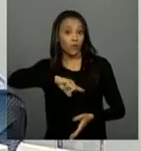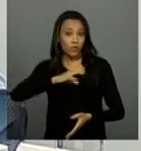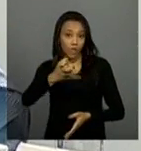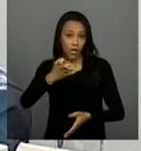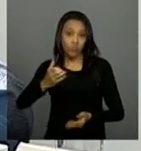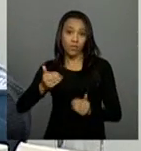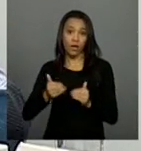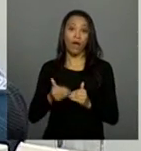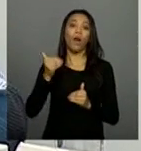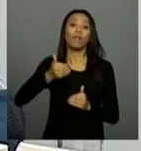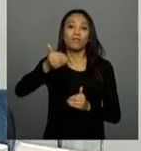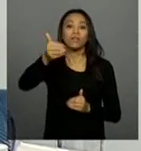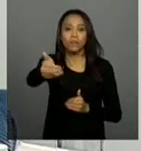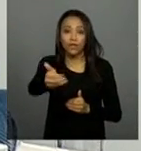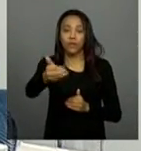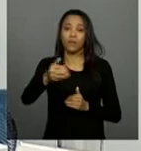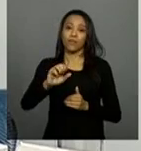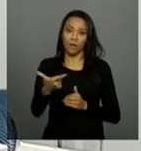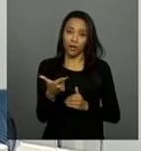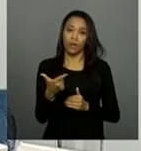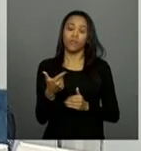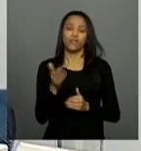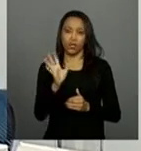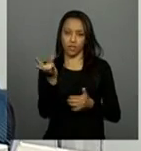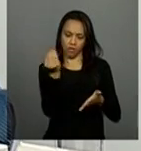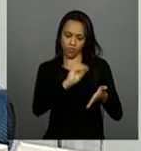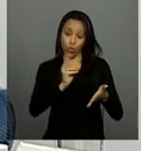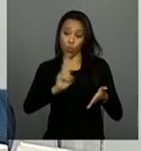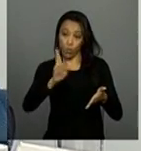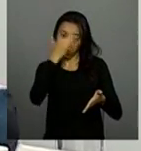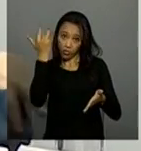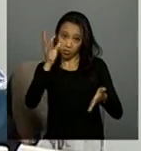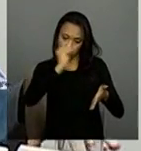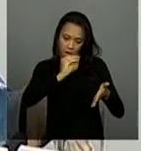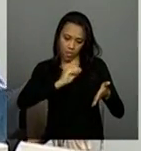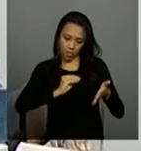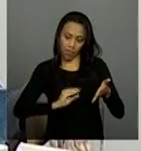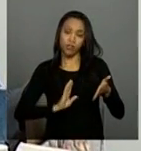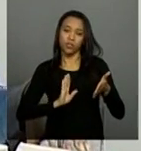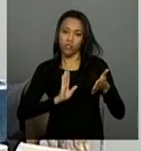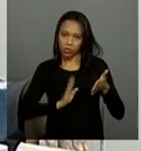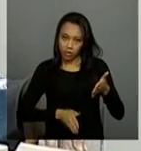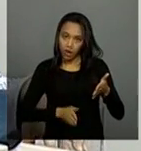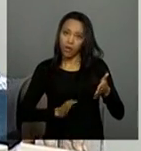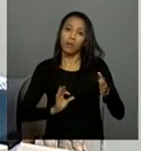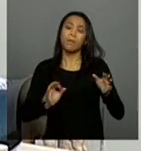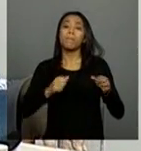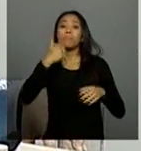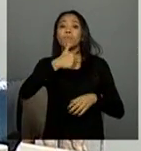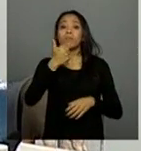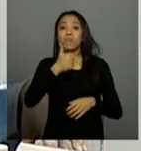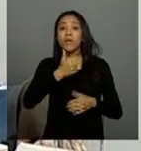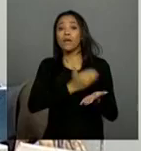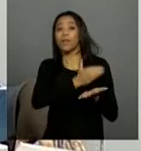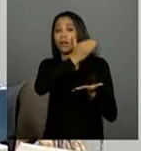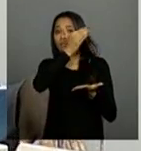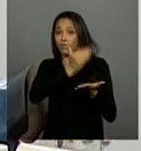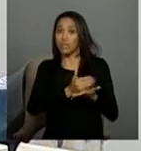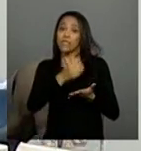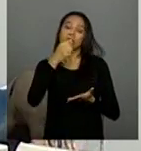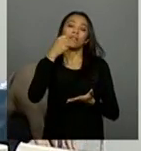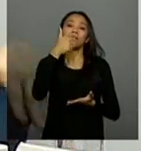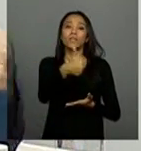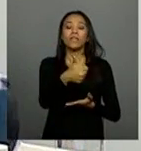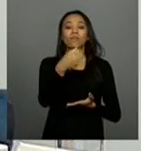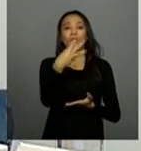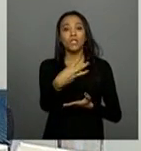evoluir. Como vocês sabem, o cadastro ambiental rural está sendo feito. Então, nós devemos concluir a primeira fase do cadastro com 132 milhões